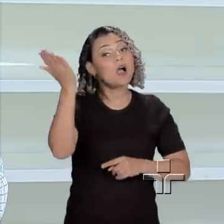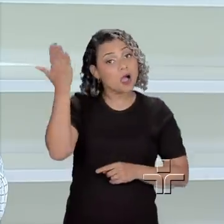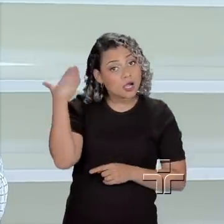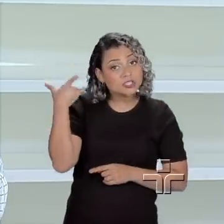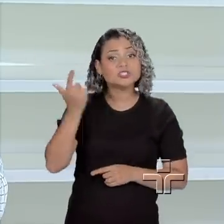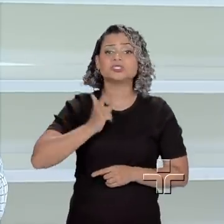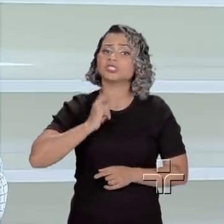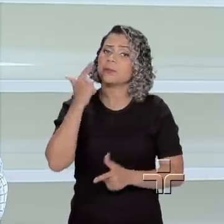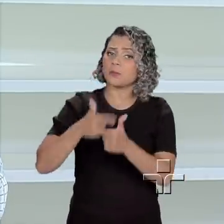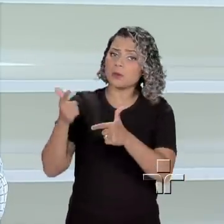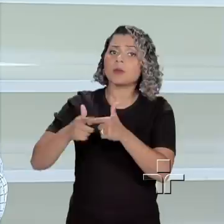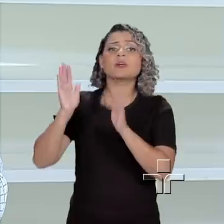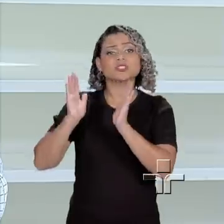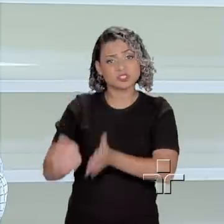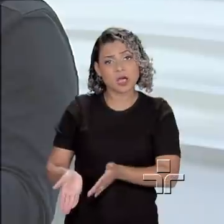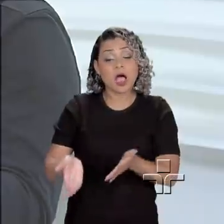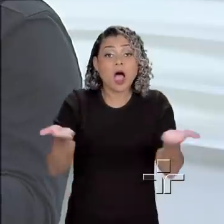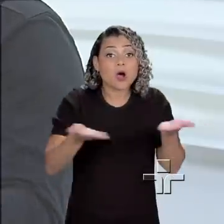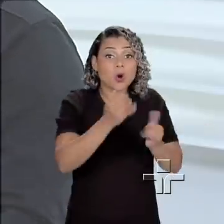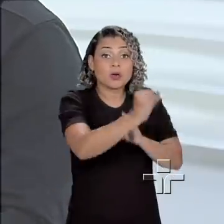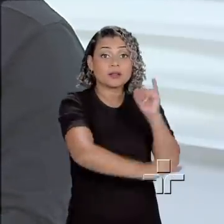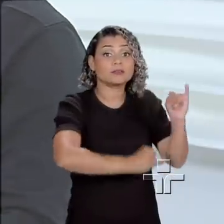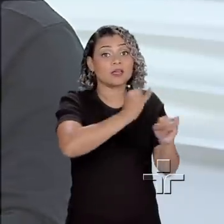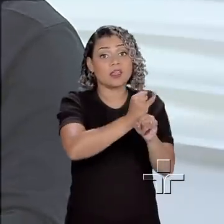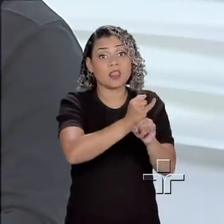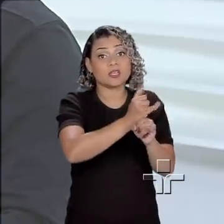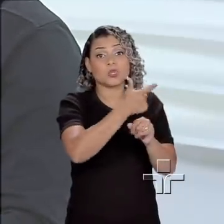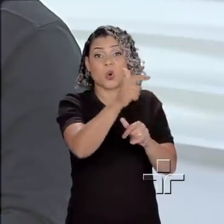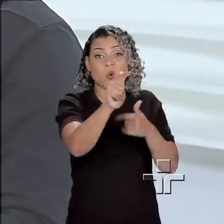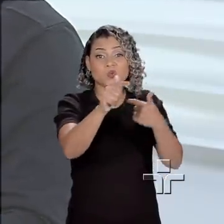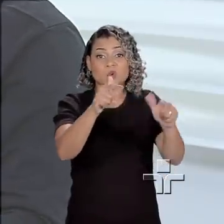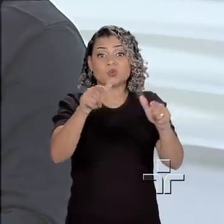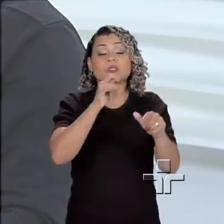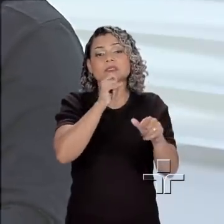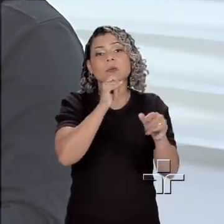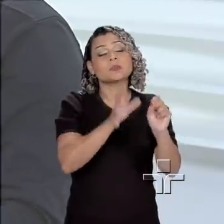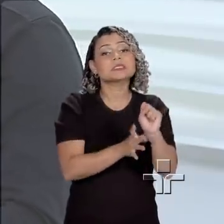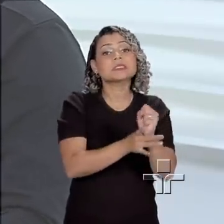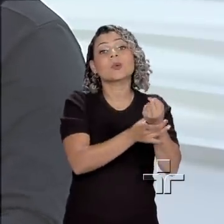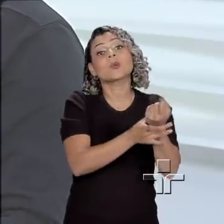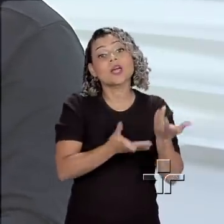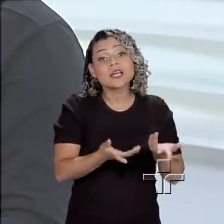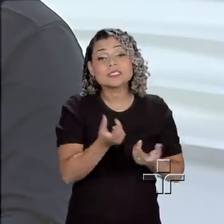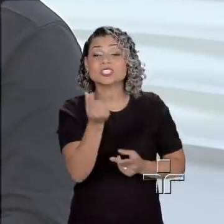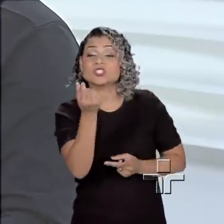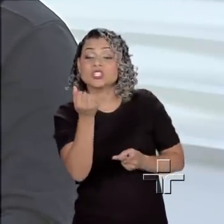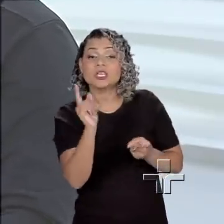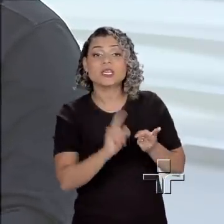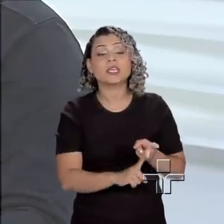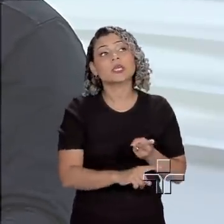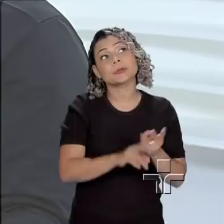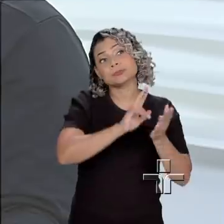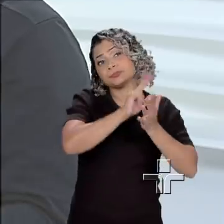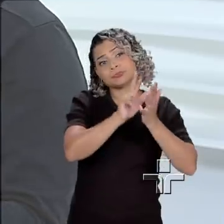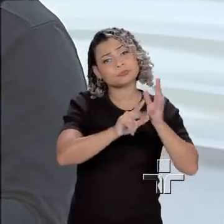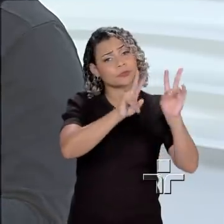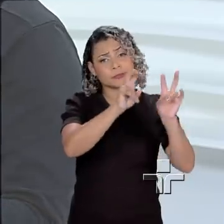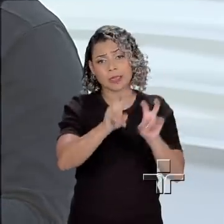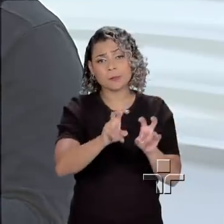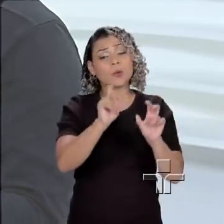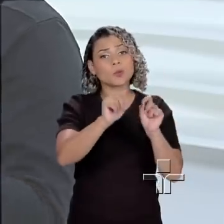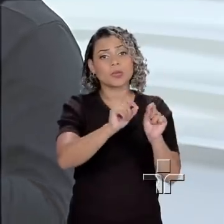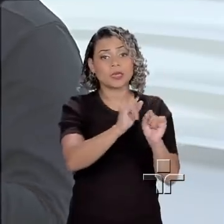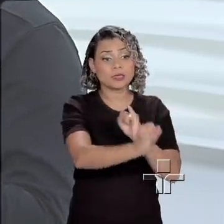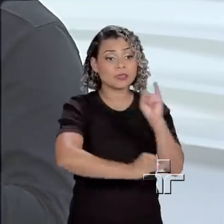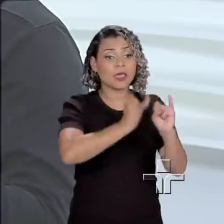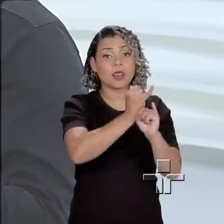O que a internet faz com esse e com tantos outros problemas, como o de segurança do dinheiro das pessoas, por exemplo, é magnificar